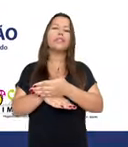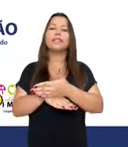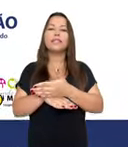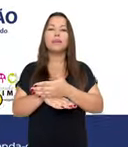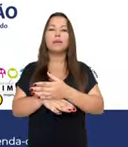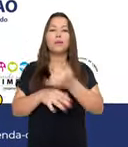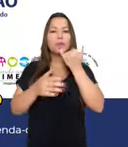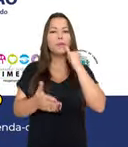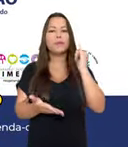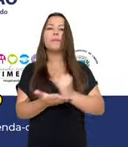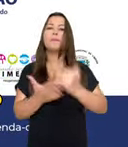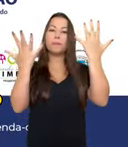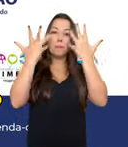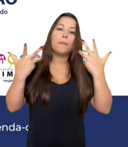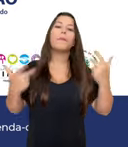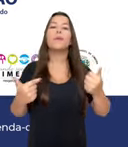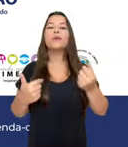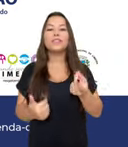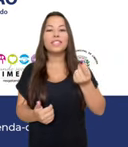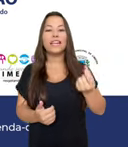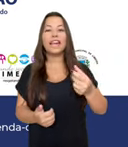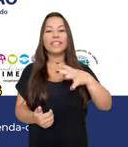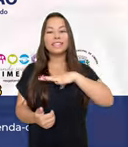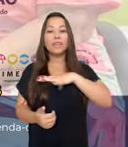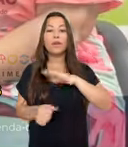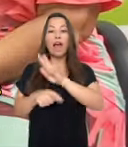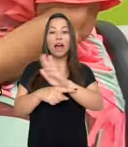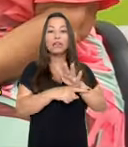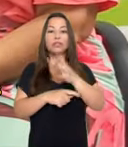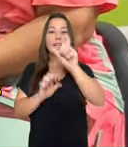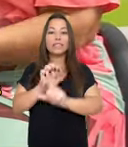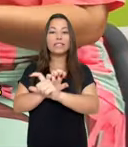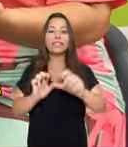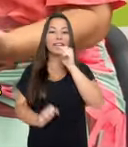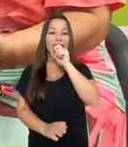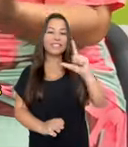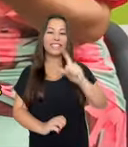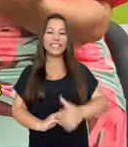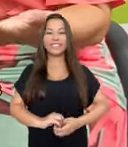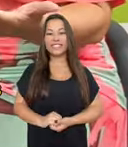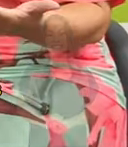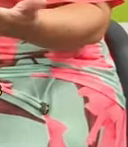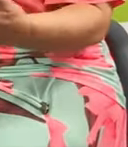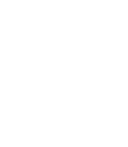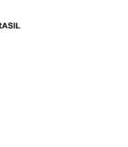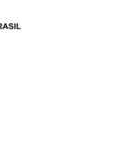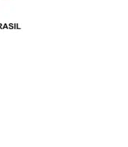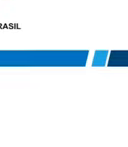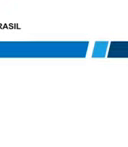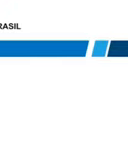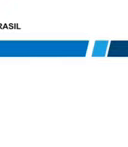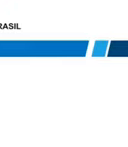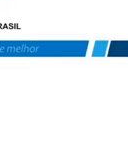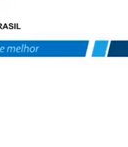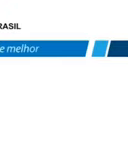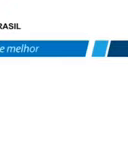do Imposto de Renda Cidadão. Vamos ajudar as nossas entidades aqui da cidade de Limeira.